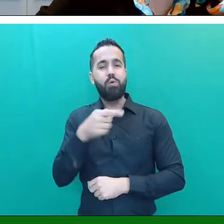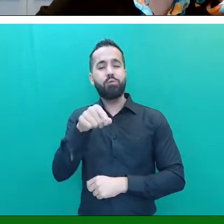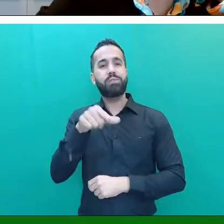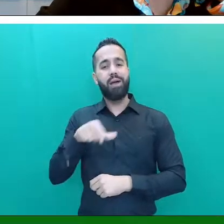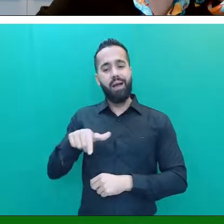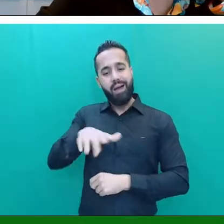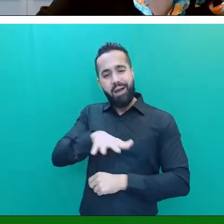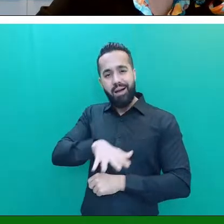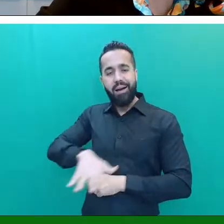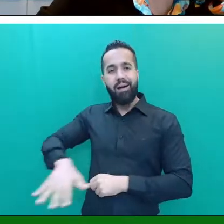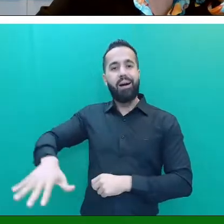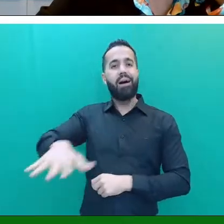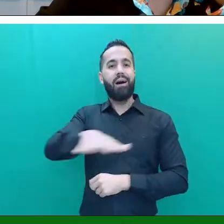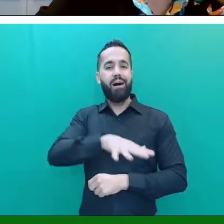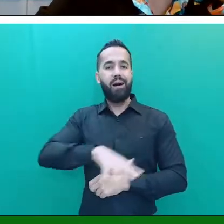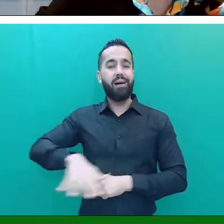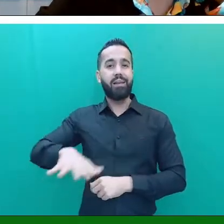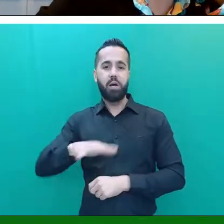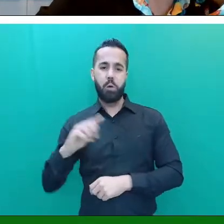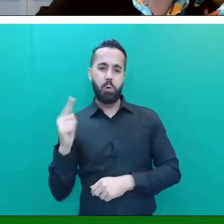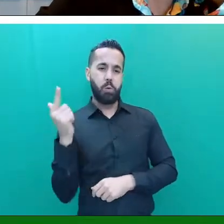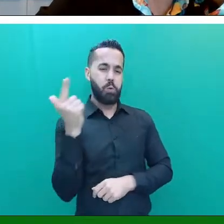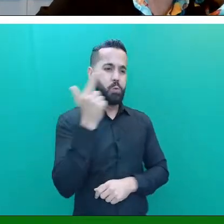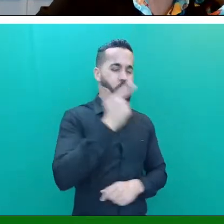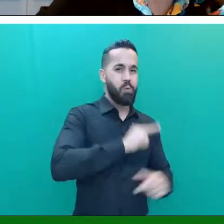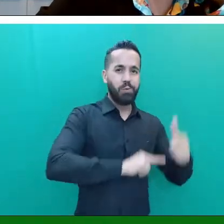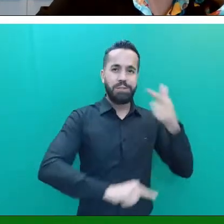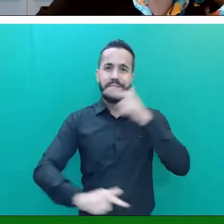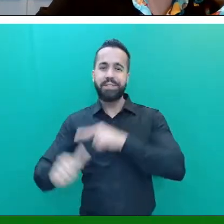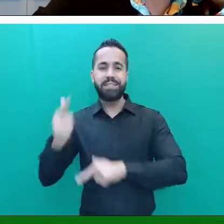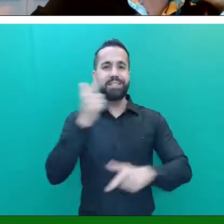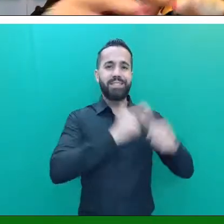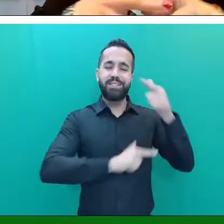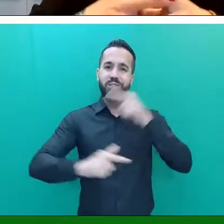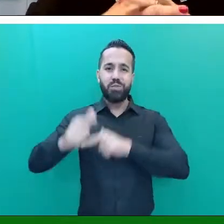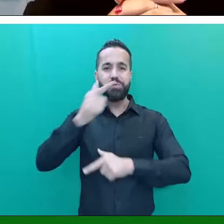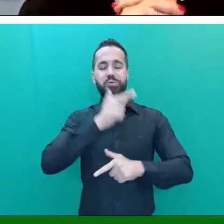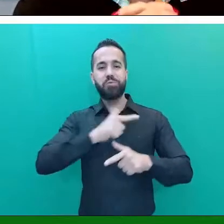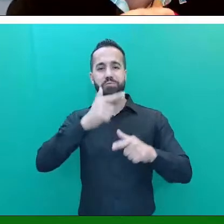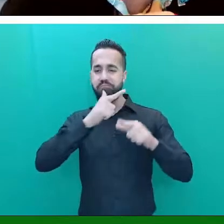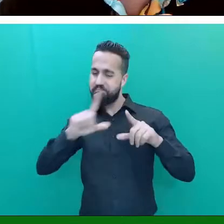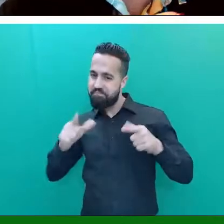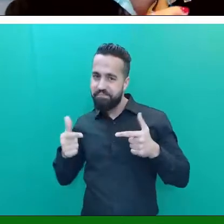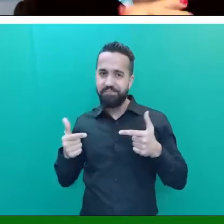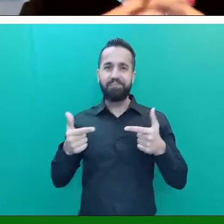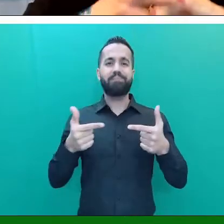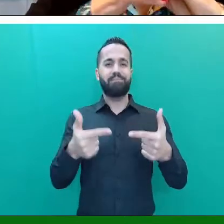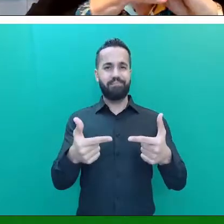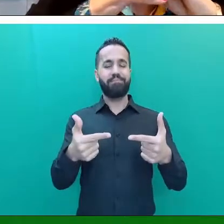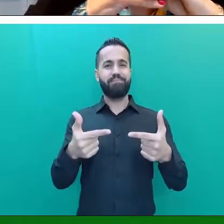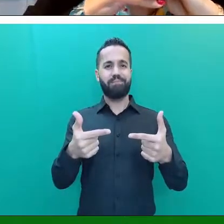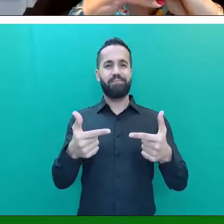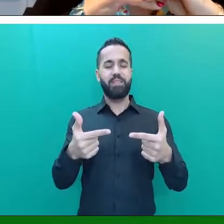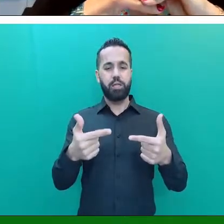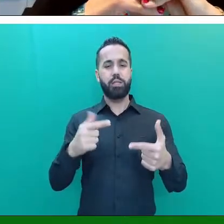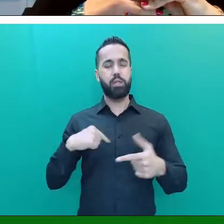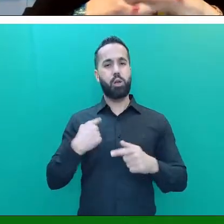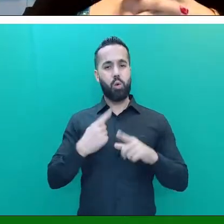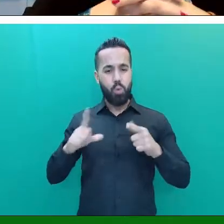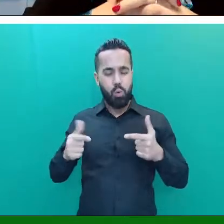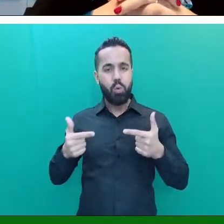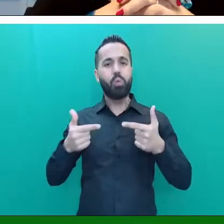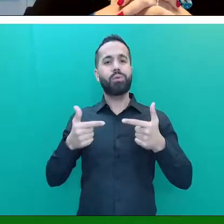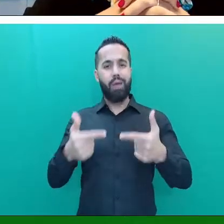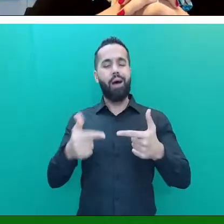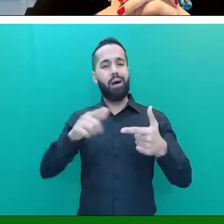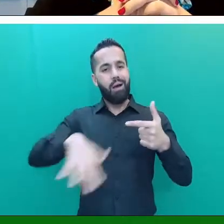privilegiada, que deve conquistar o terreno, que deve conquistar o espaço e que deve brigar institucionalmente por esse espaço, coisa que não é